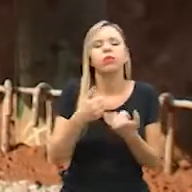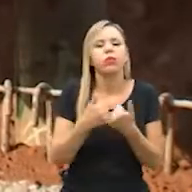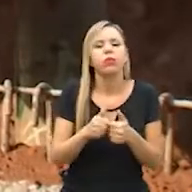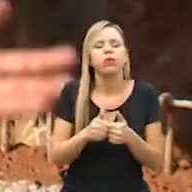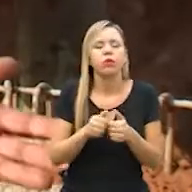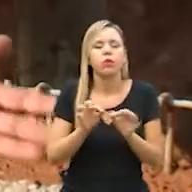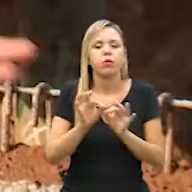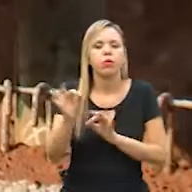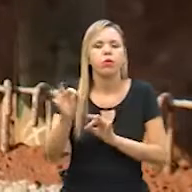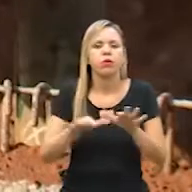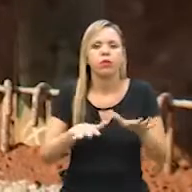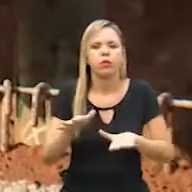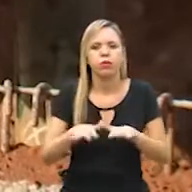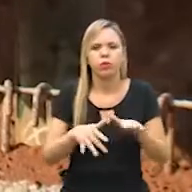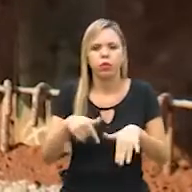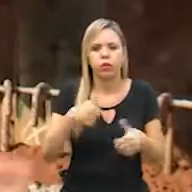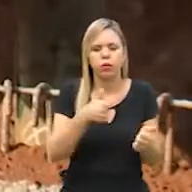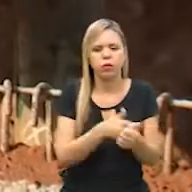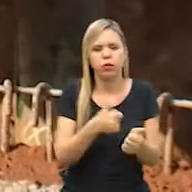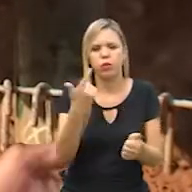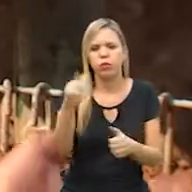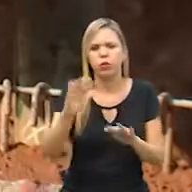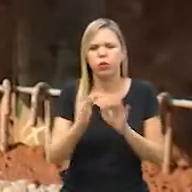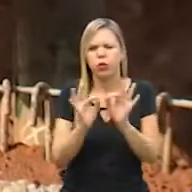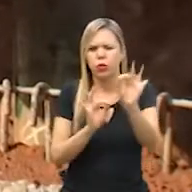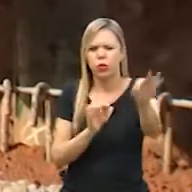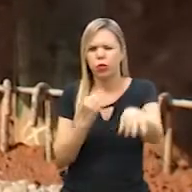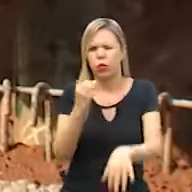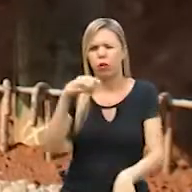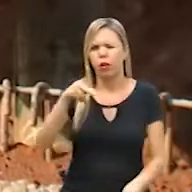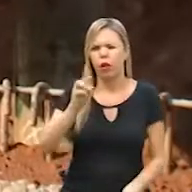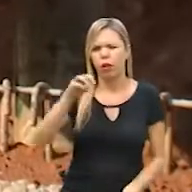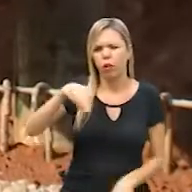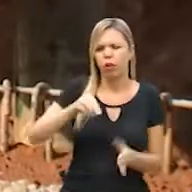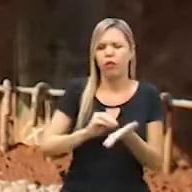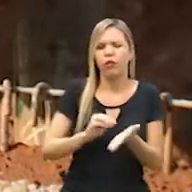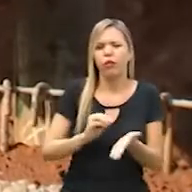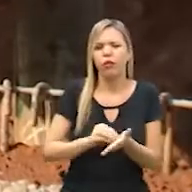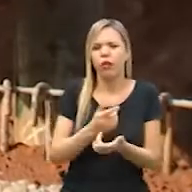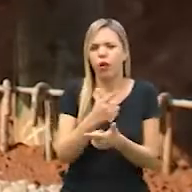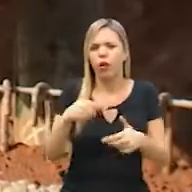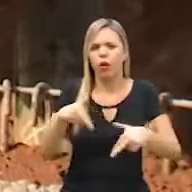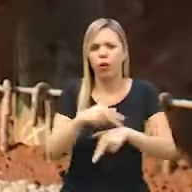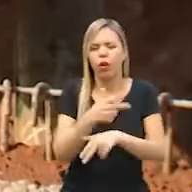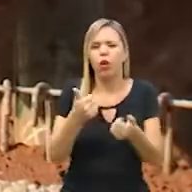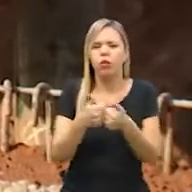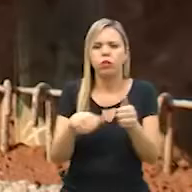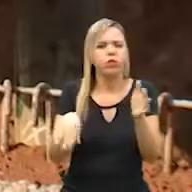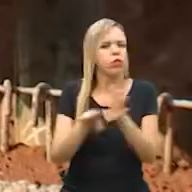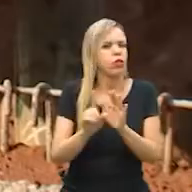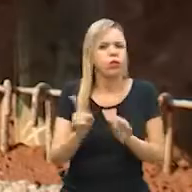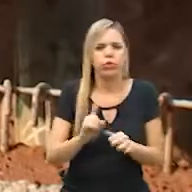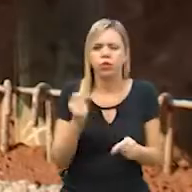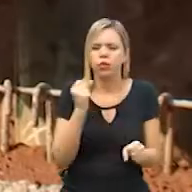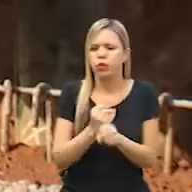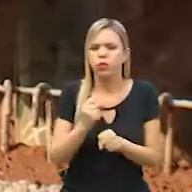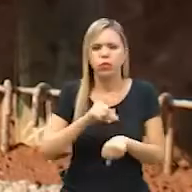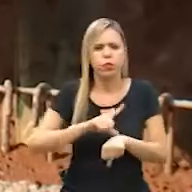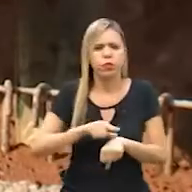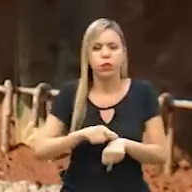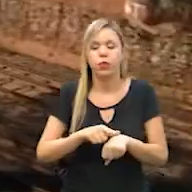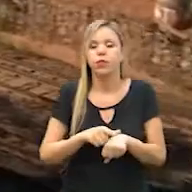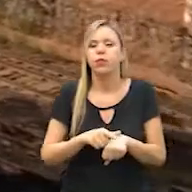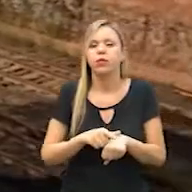ônibus, agora estão deslocando muitas vezes lá perto da Itatex, quase 1 quilômetro. Por falta de quê? Porque não tem como os ônibus chegar lá por causa da obra que